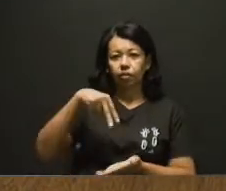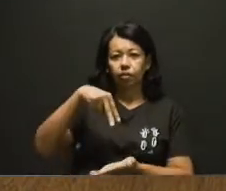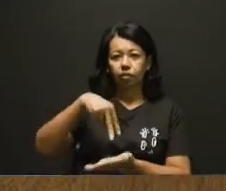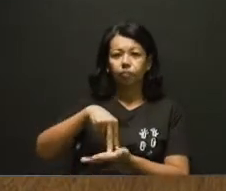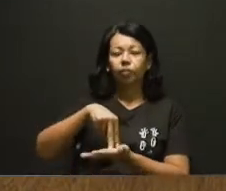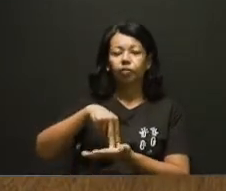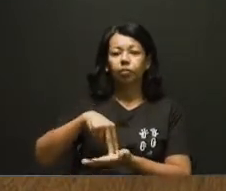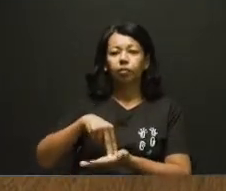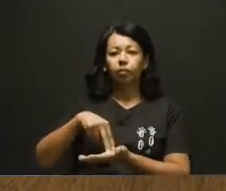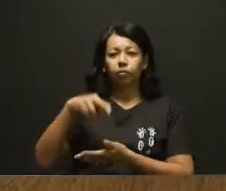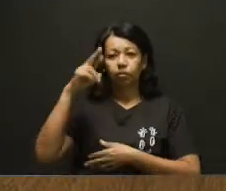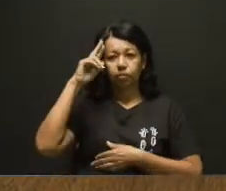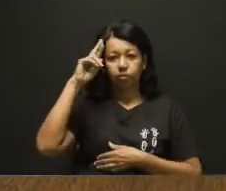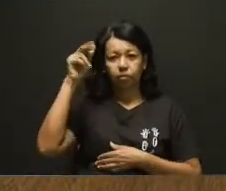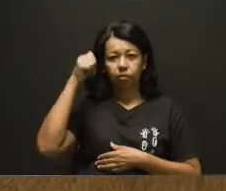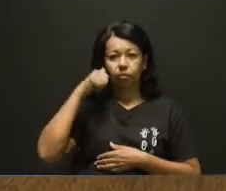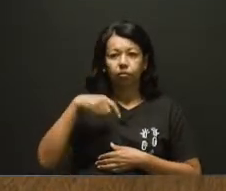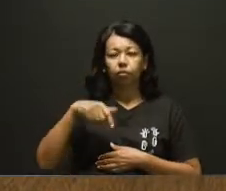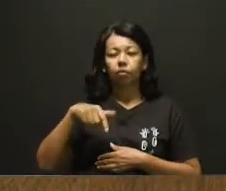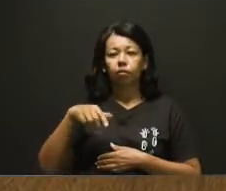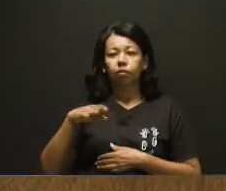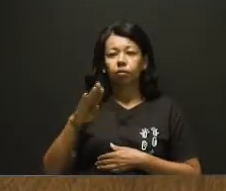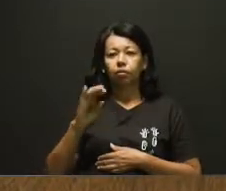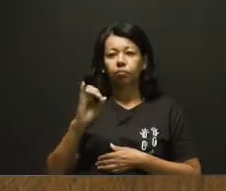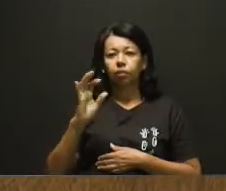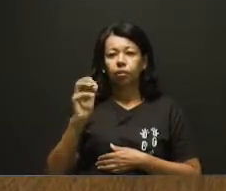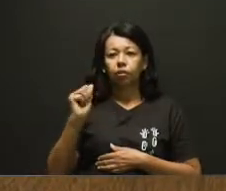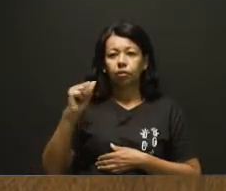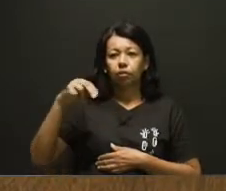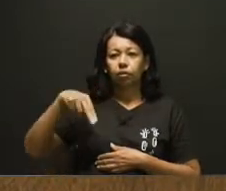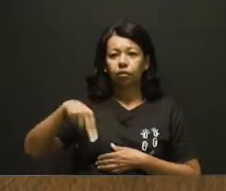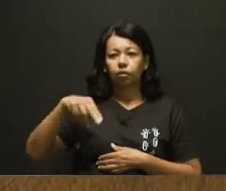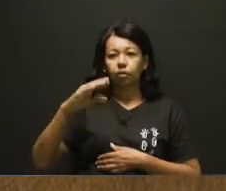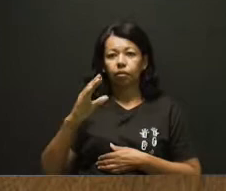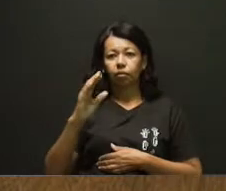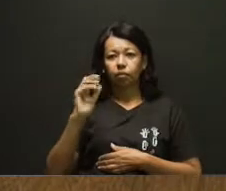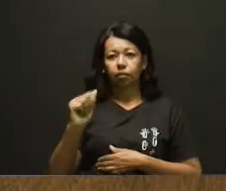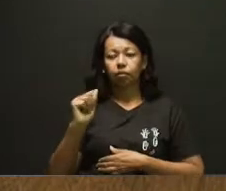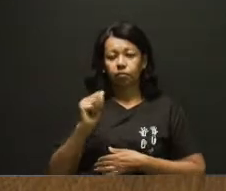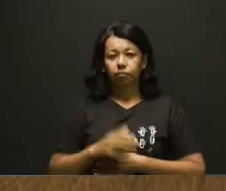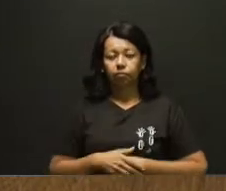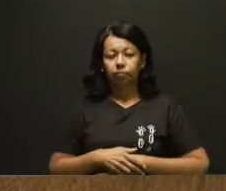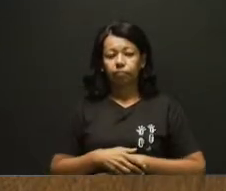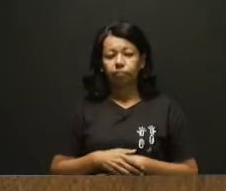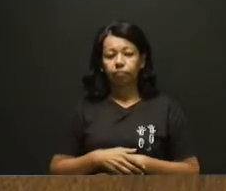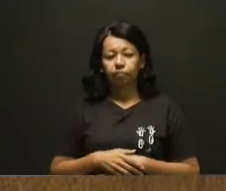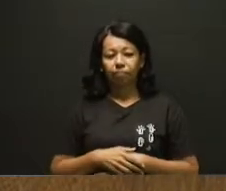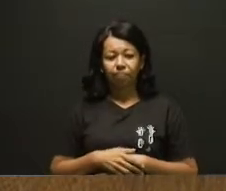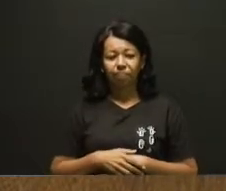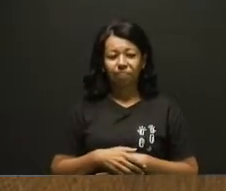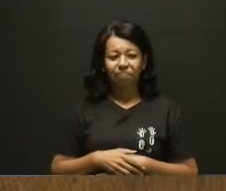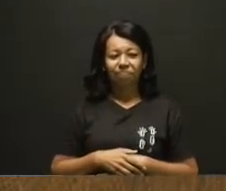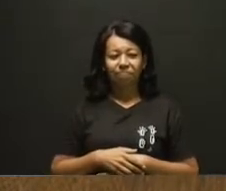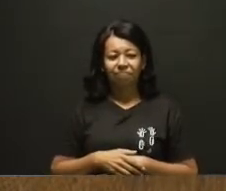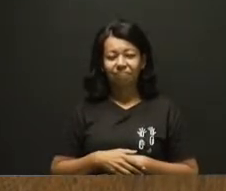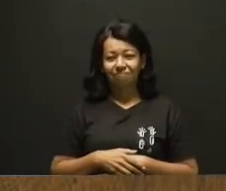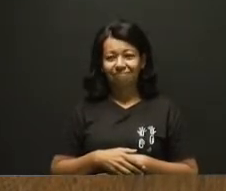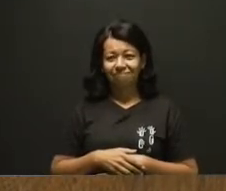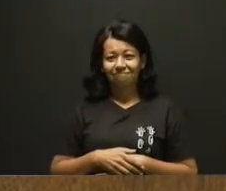senhora bianca o exato estará fazendo uma fala gentileza